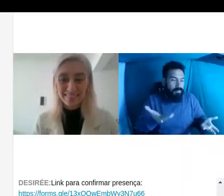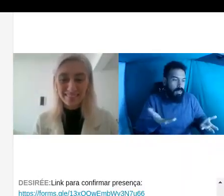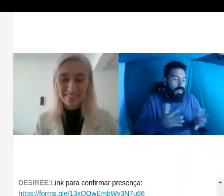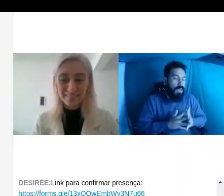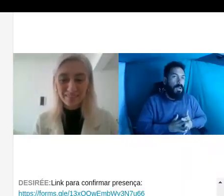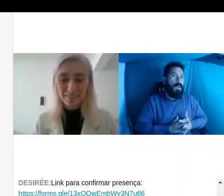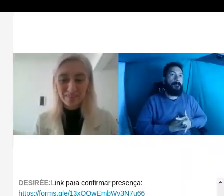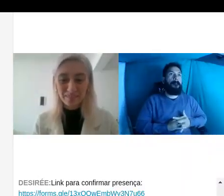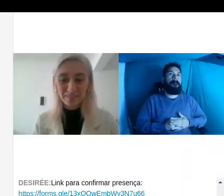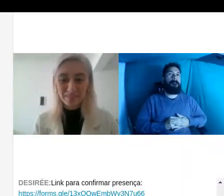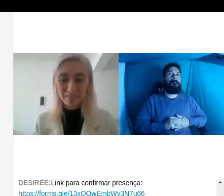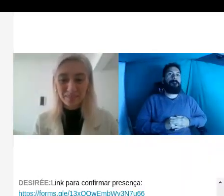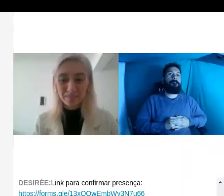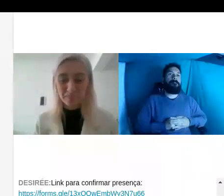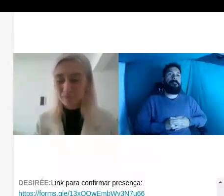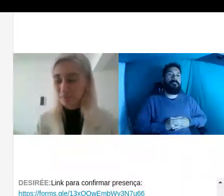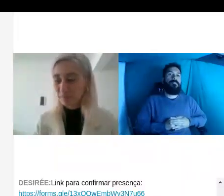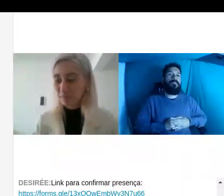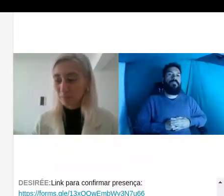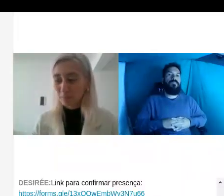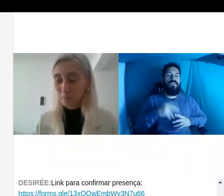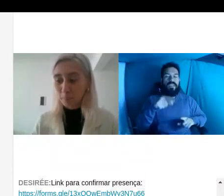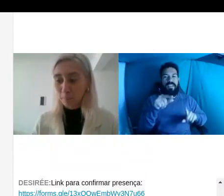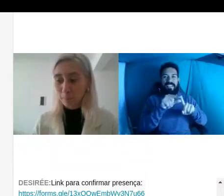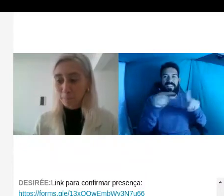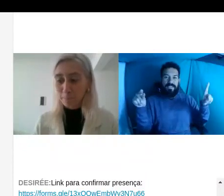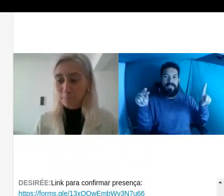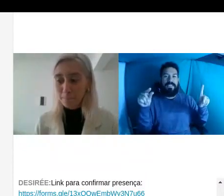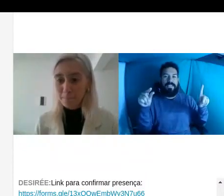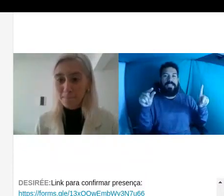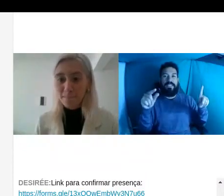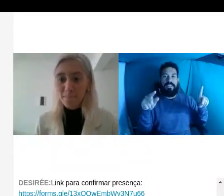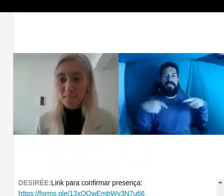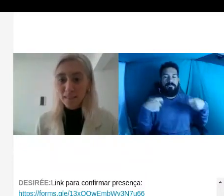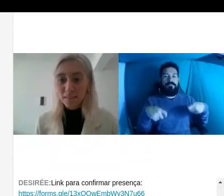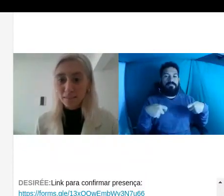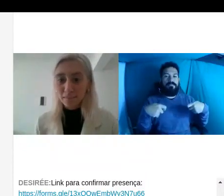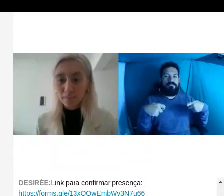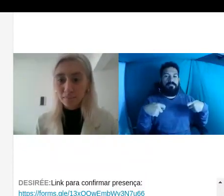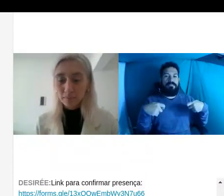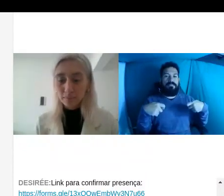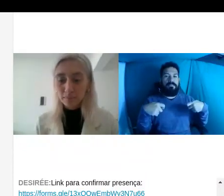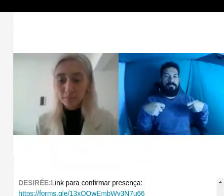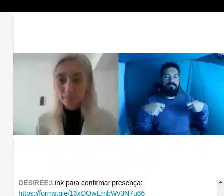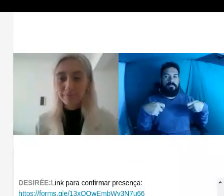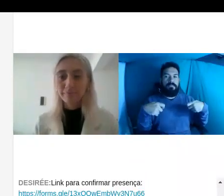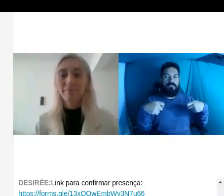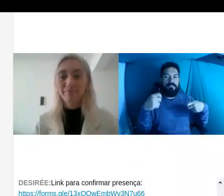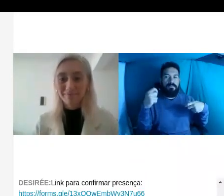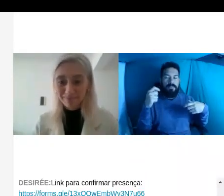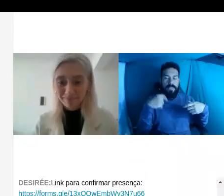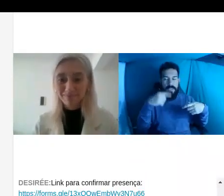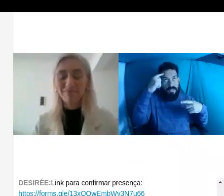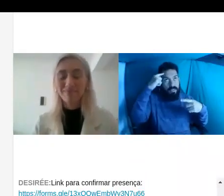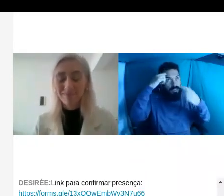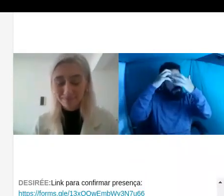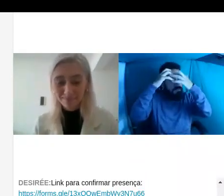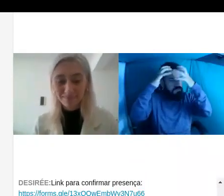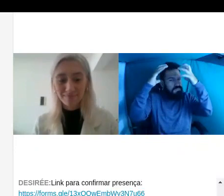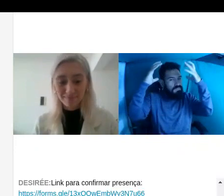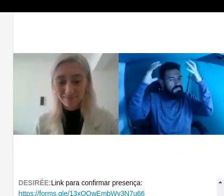E dizer que essa frase eu acho que ela deve permanecer rodando na cabeça de todas as pessoas,